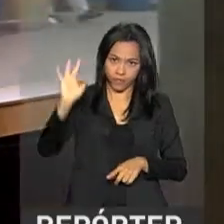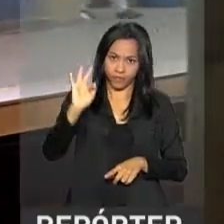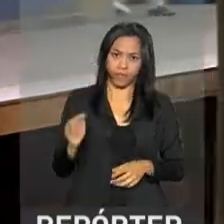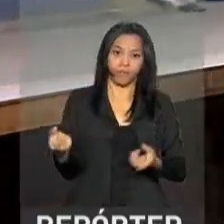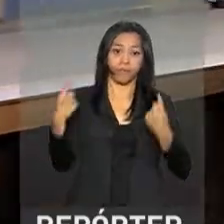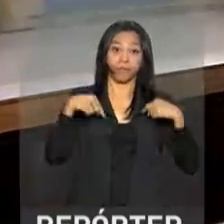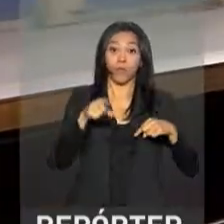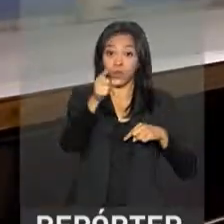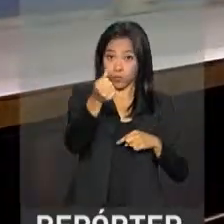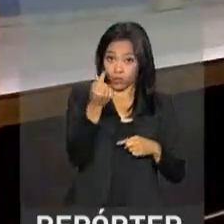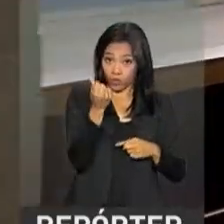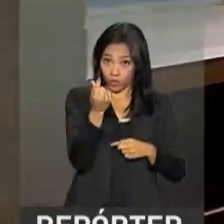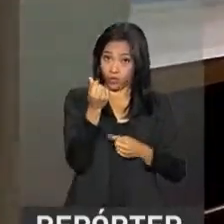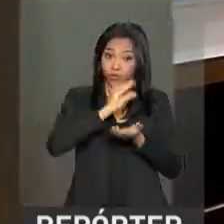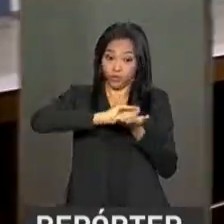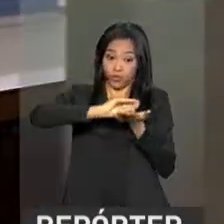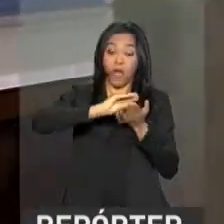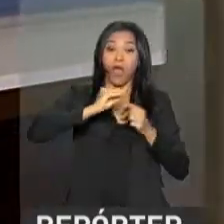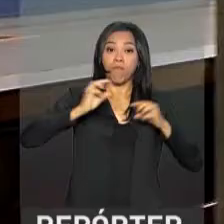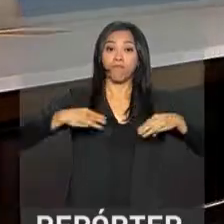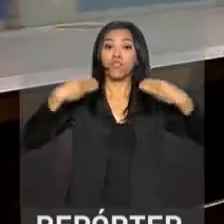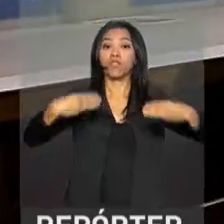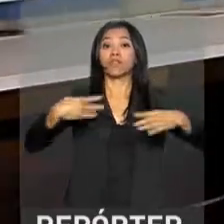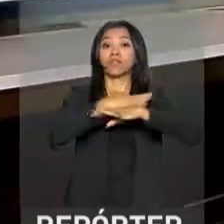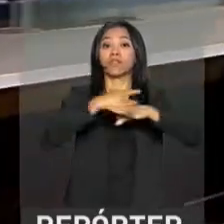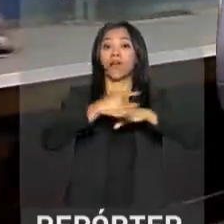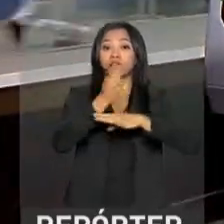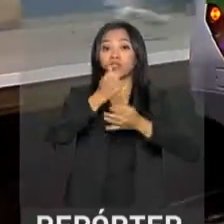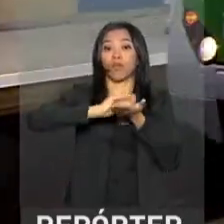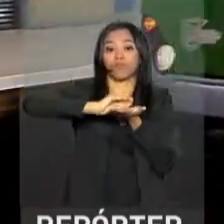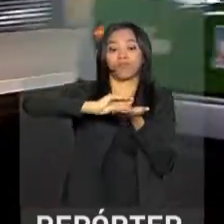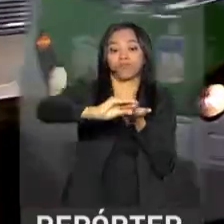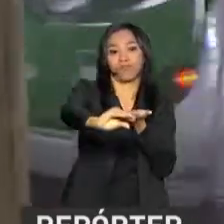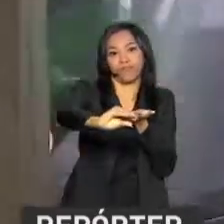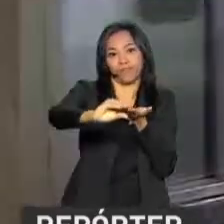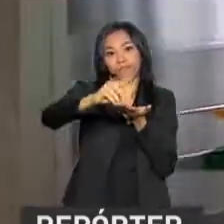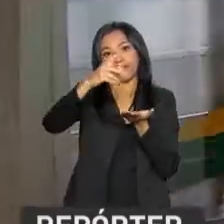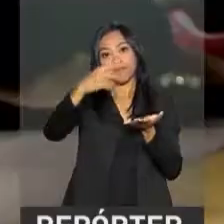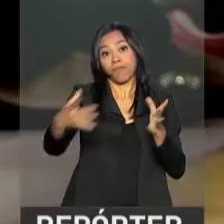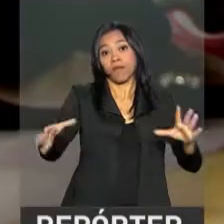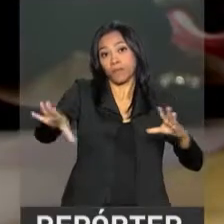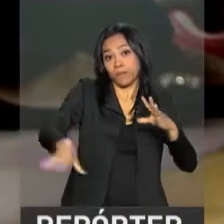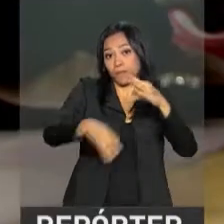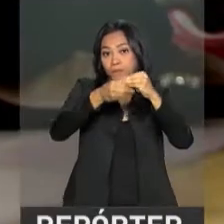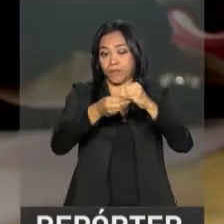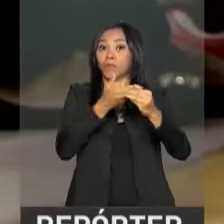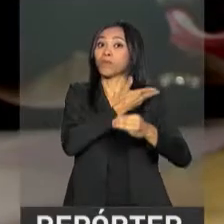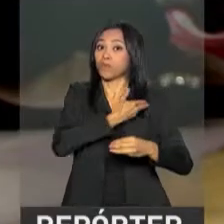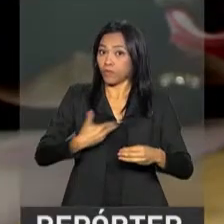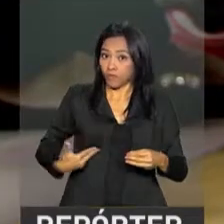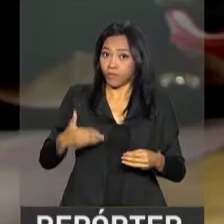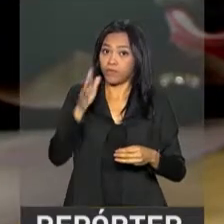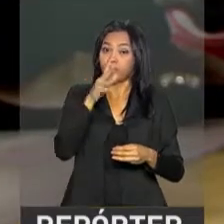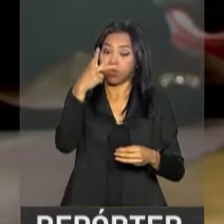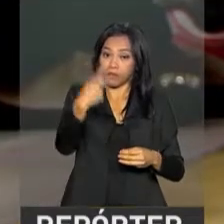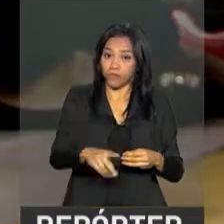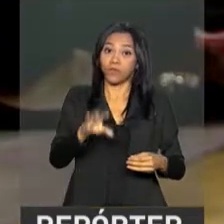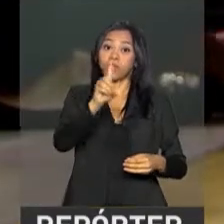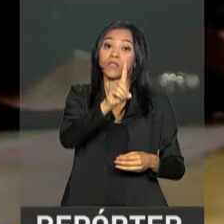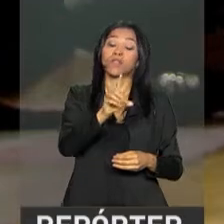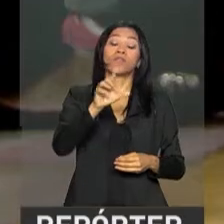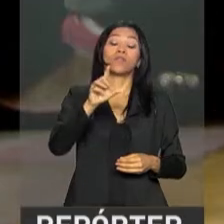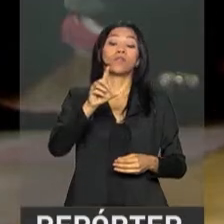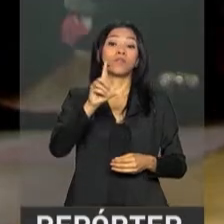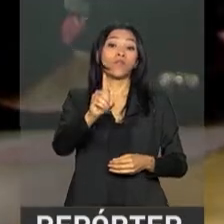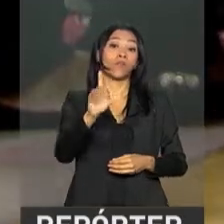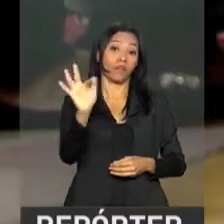recursos virão do ministério das cidades com contrapartida do governo do distrito federal no projeto estão previstas a